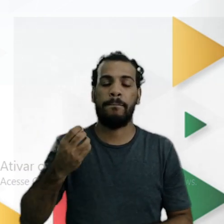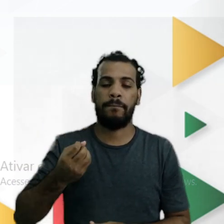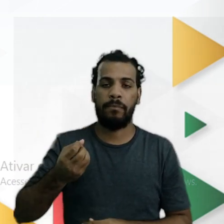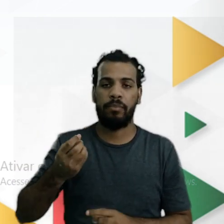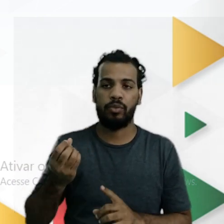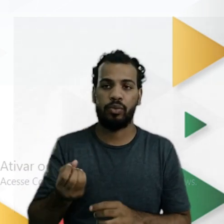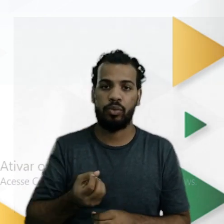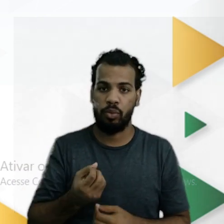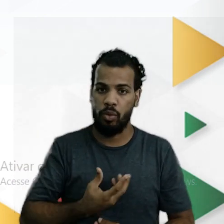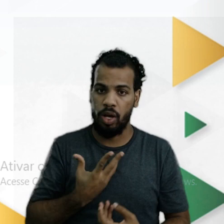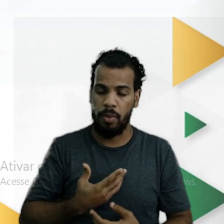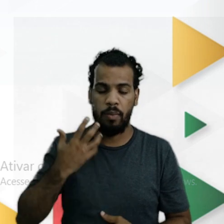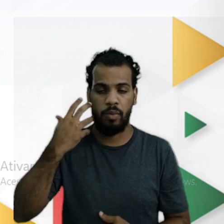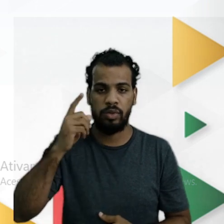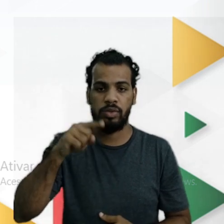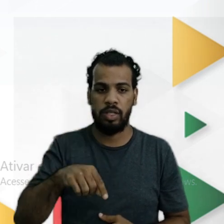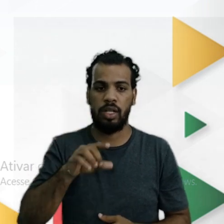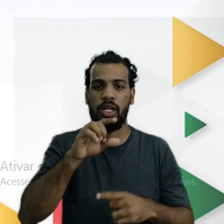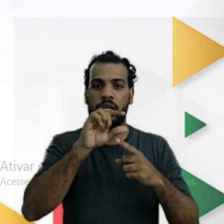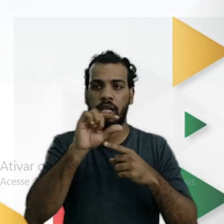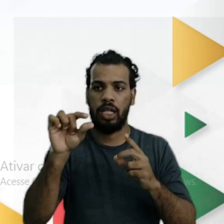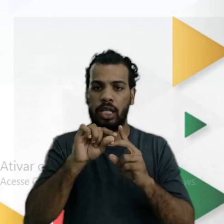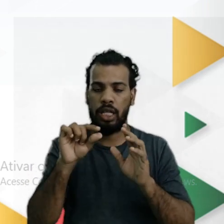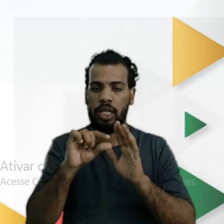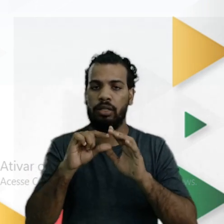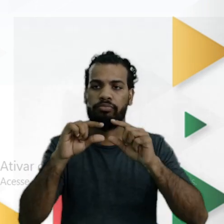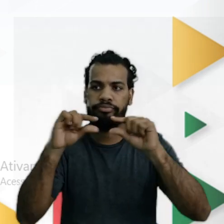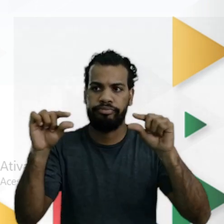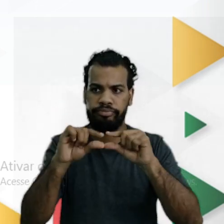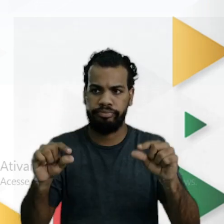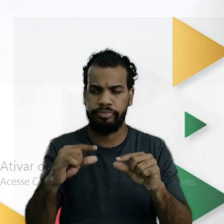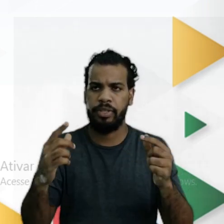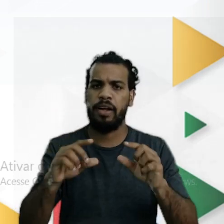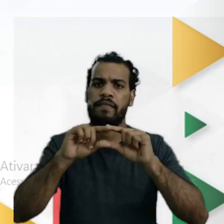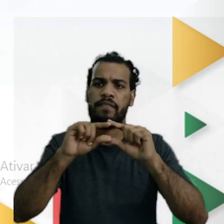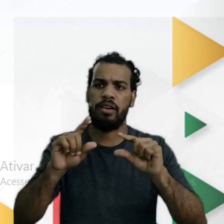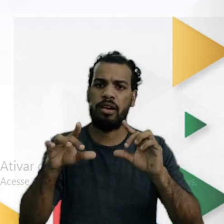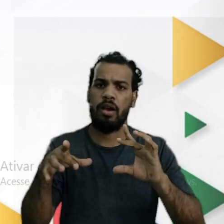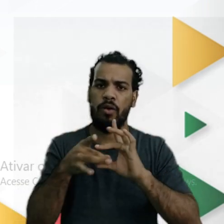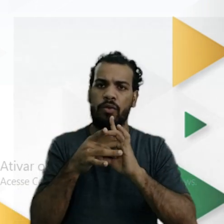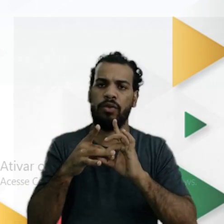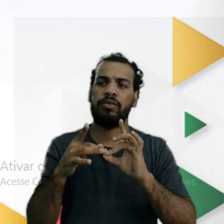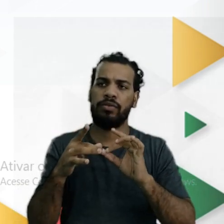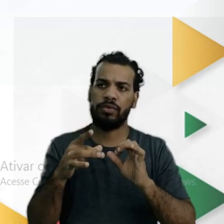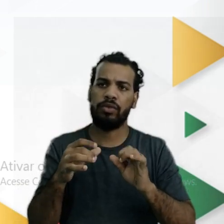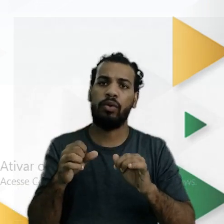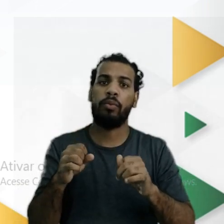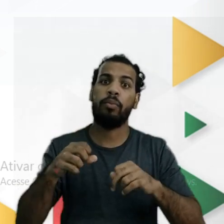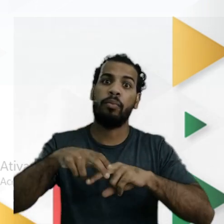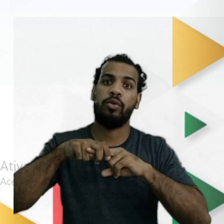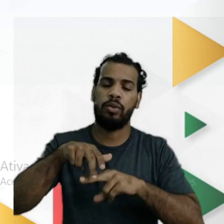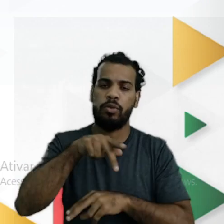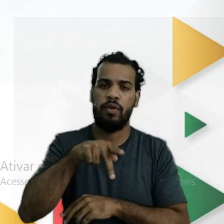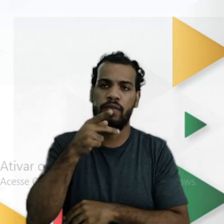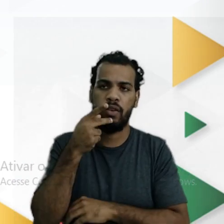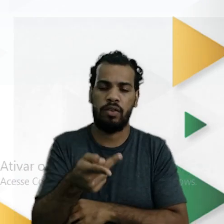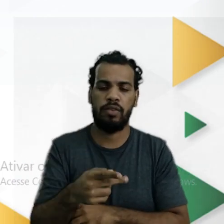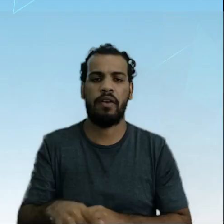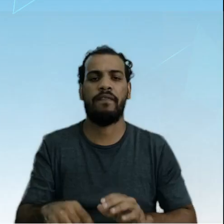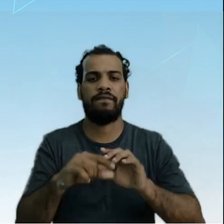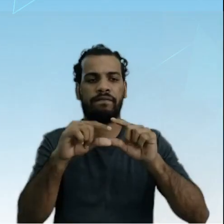em versos. Cada linha dessa é chamada de verso, e a união delas é de estrofe. É por isso que a professora falou